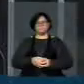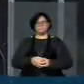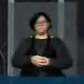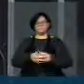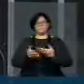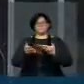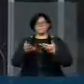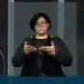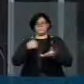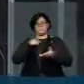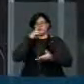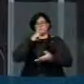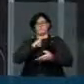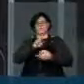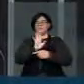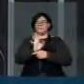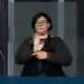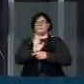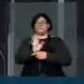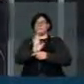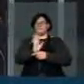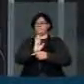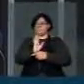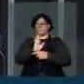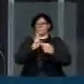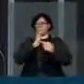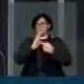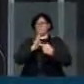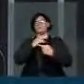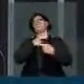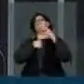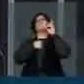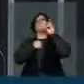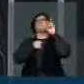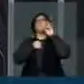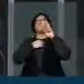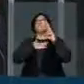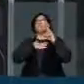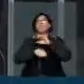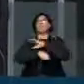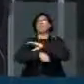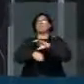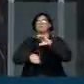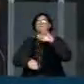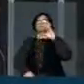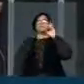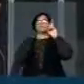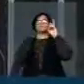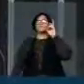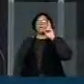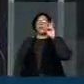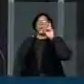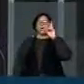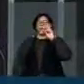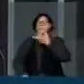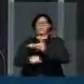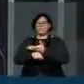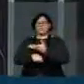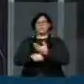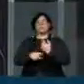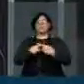no vídeo institucional, relembrei do meu curso de história, que o Senado romano